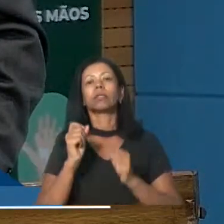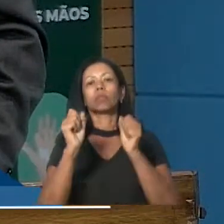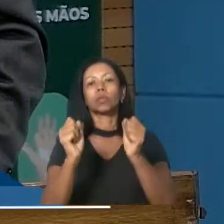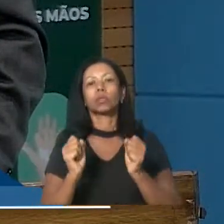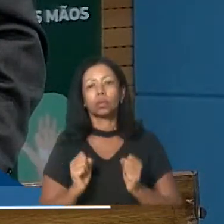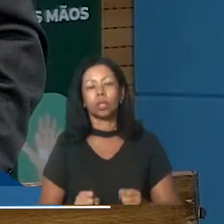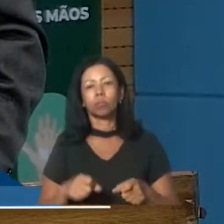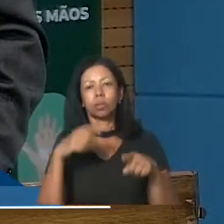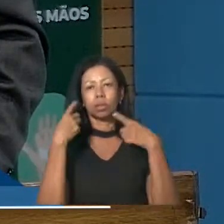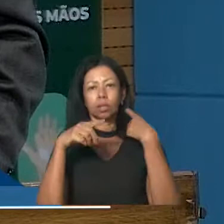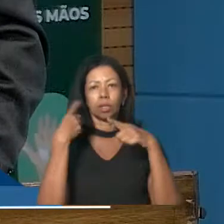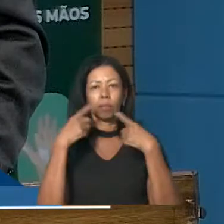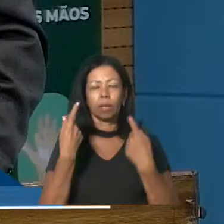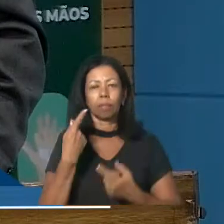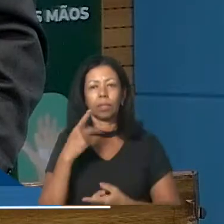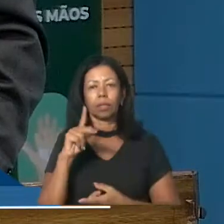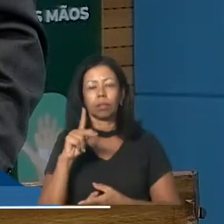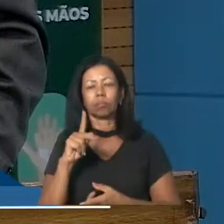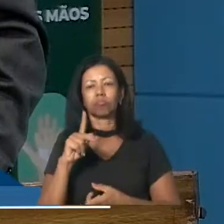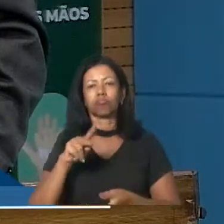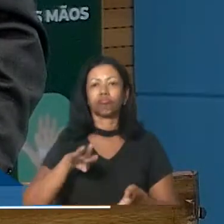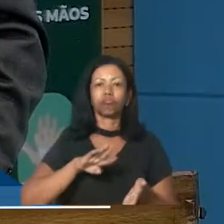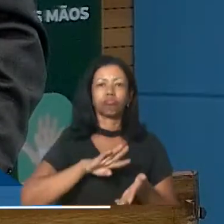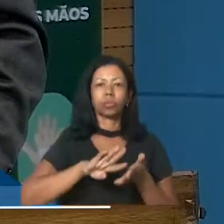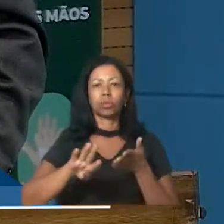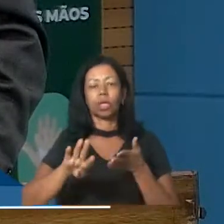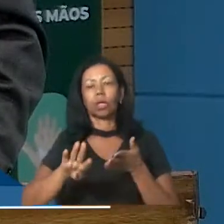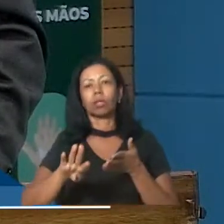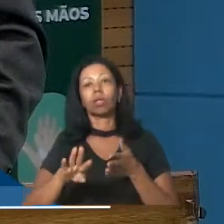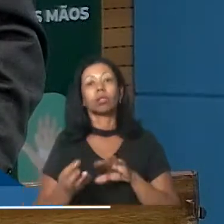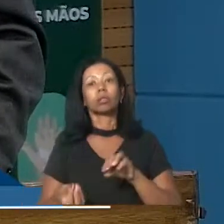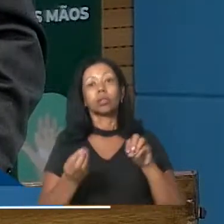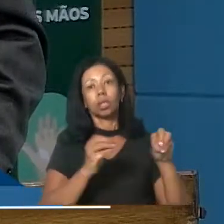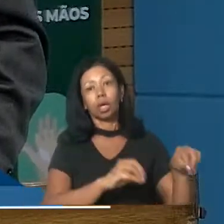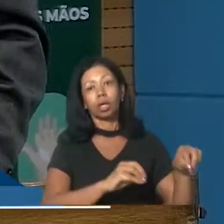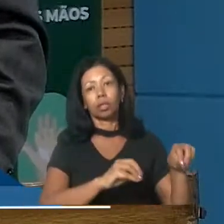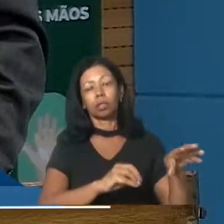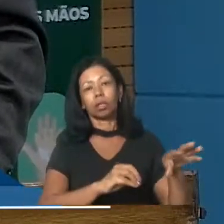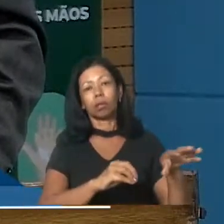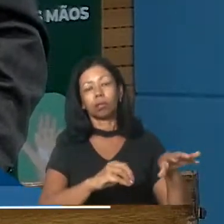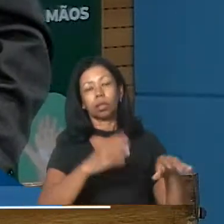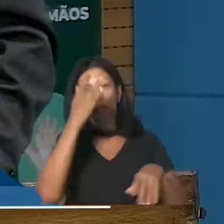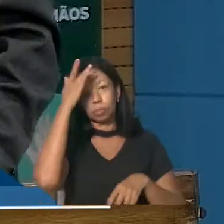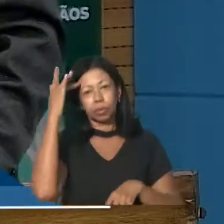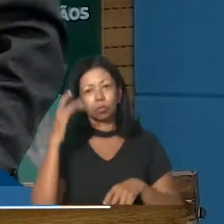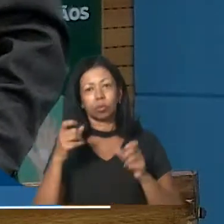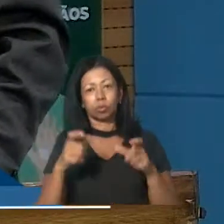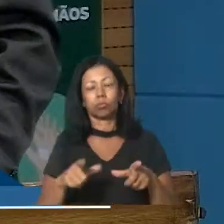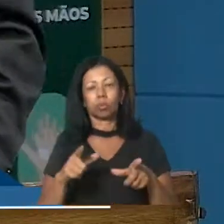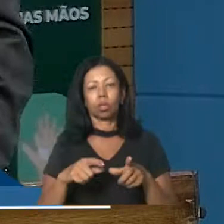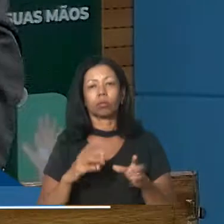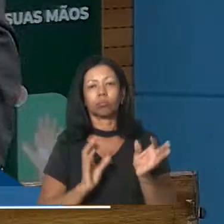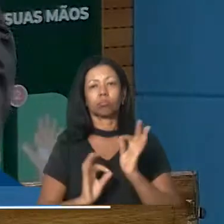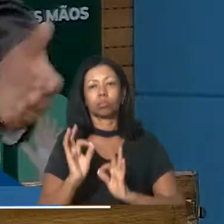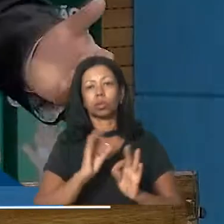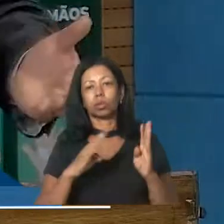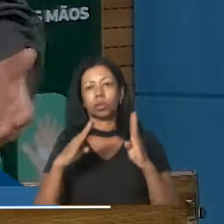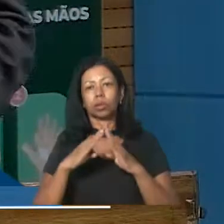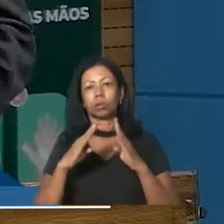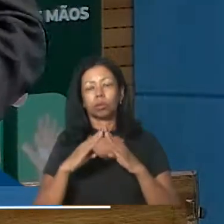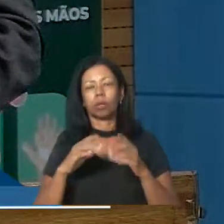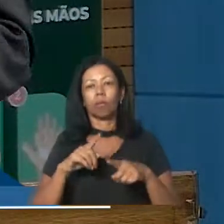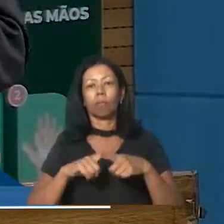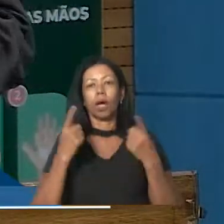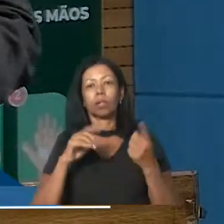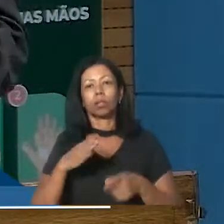possamos cobrar pela retirada dessas pessoas num projeto habitacional, como disse o vereador Wilson Pio. Mas, enquanto isso